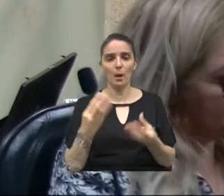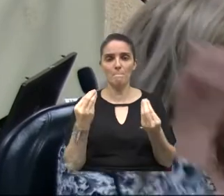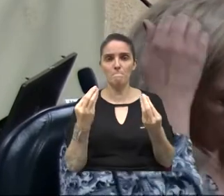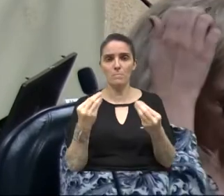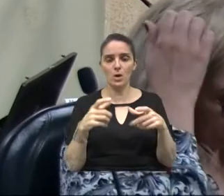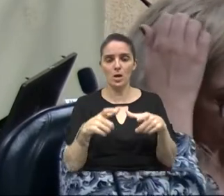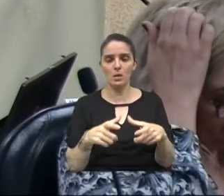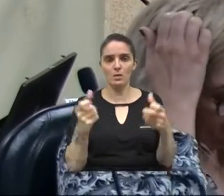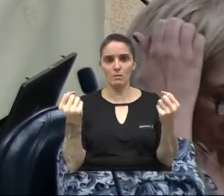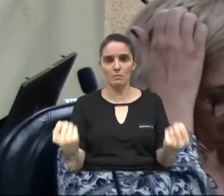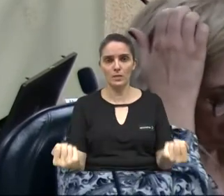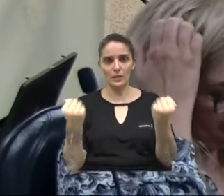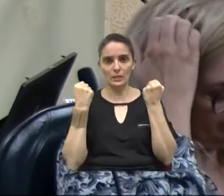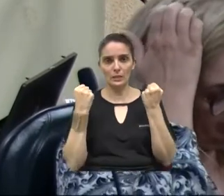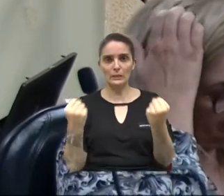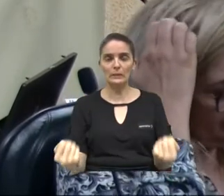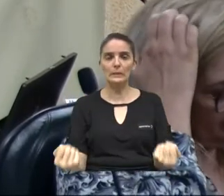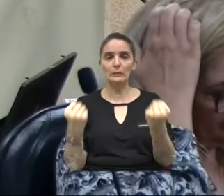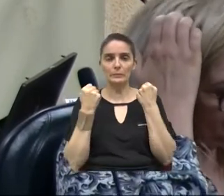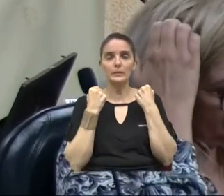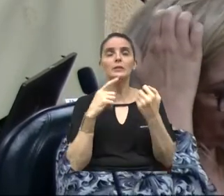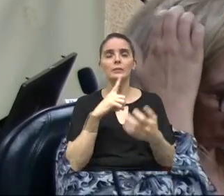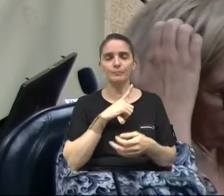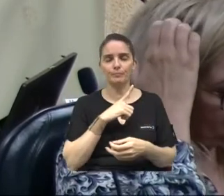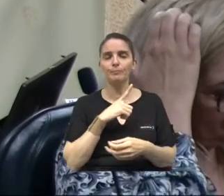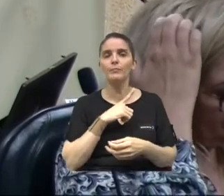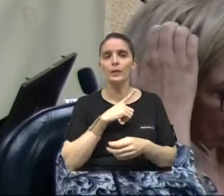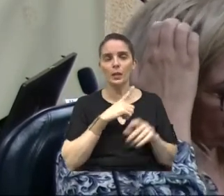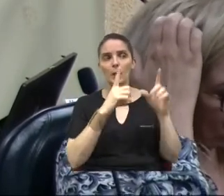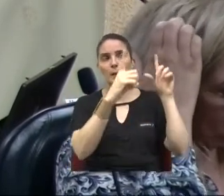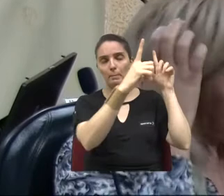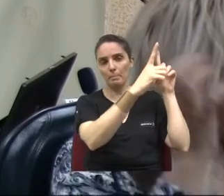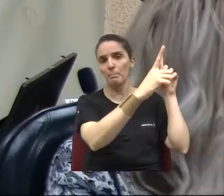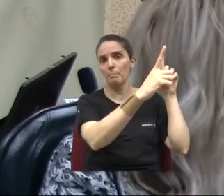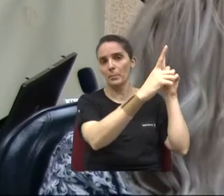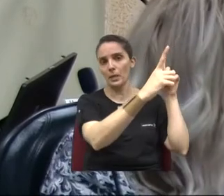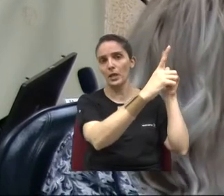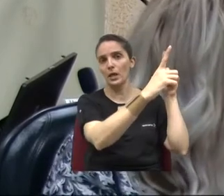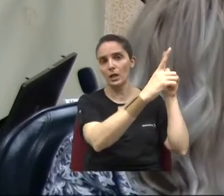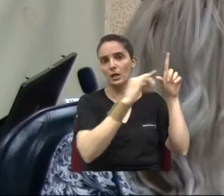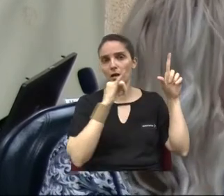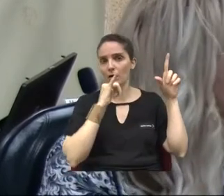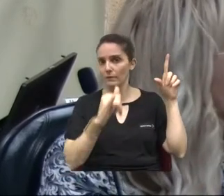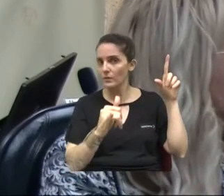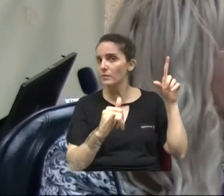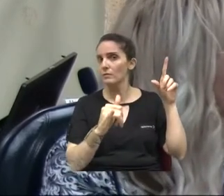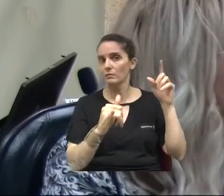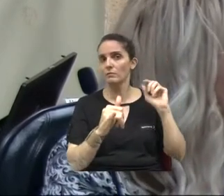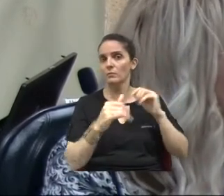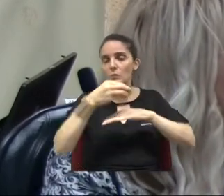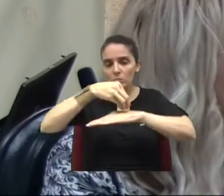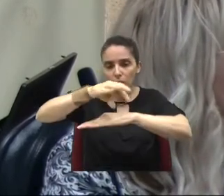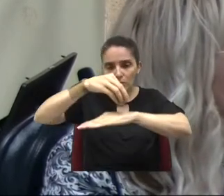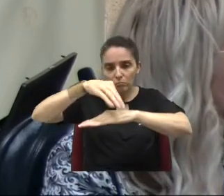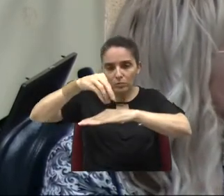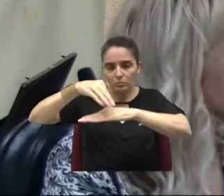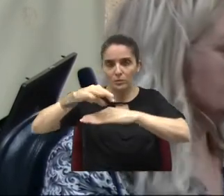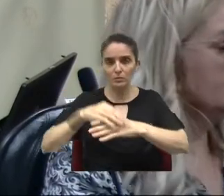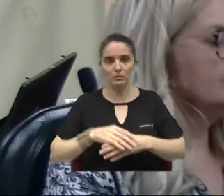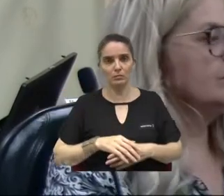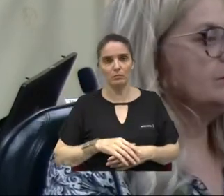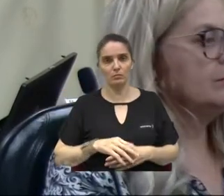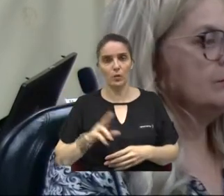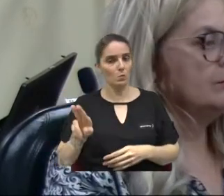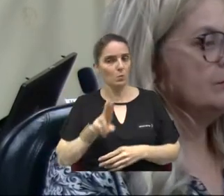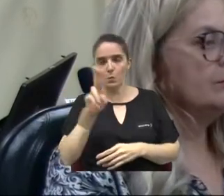academias já têm, né, as placas de advertência para não utilizar, se